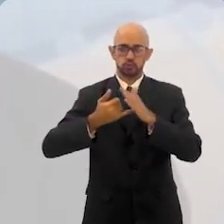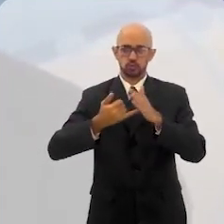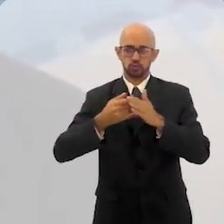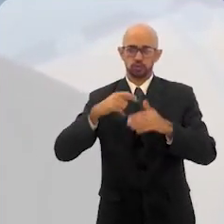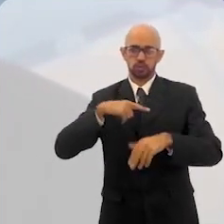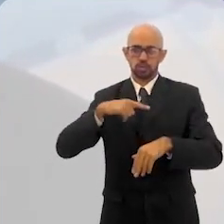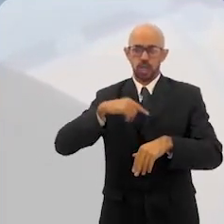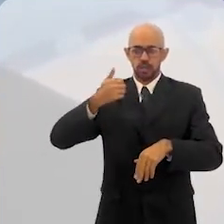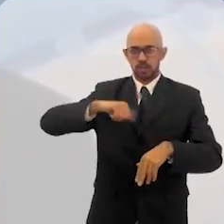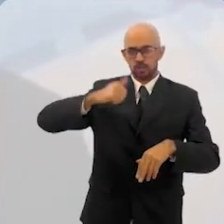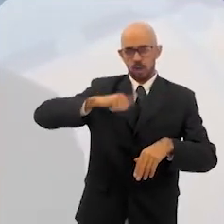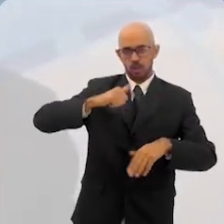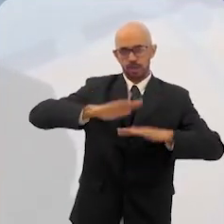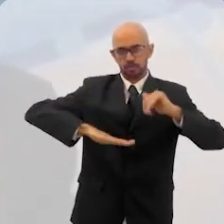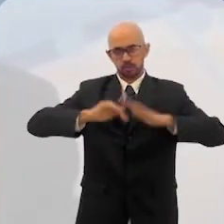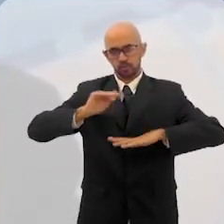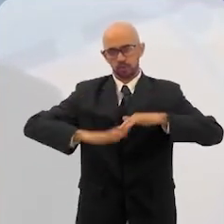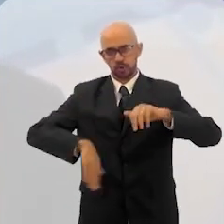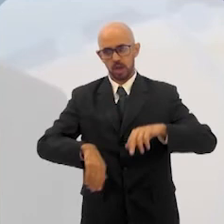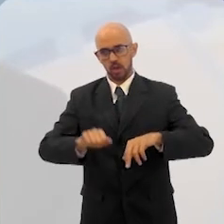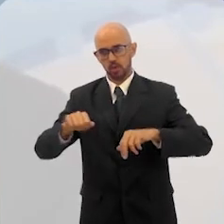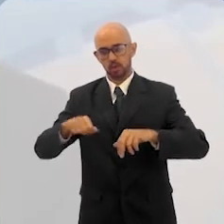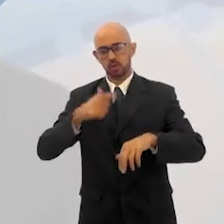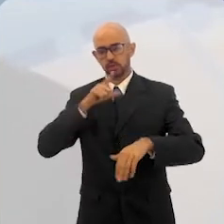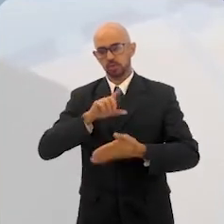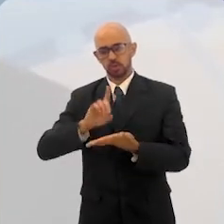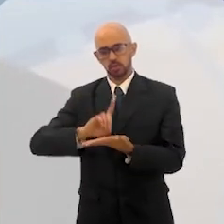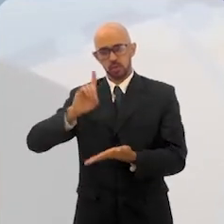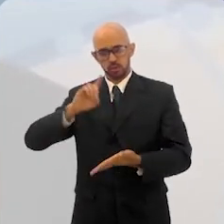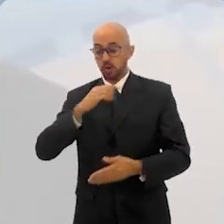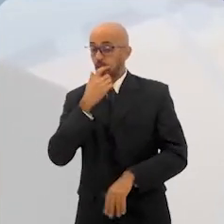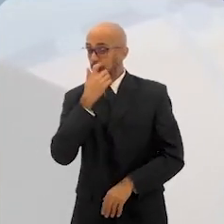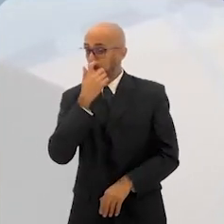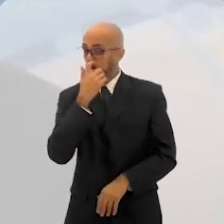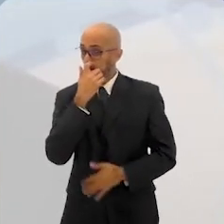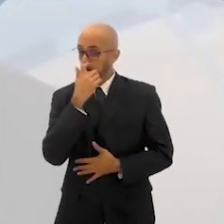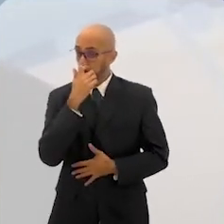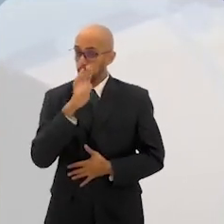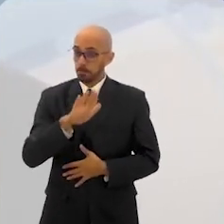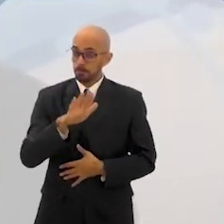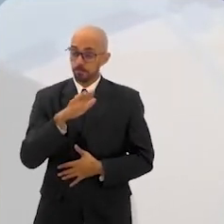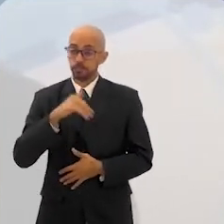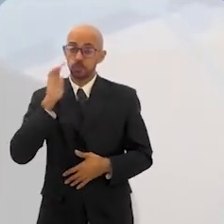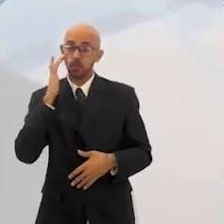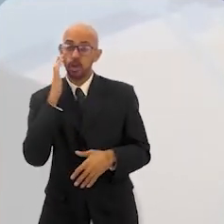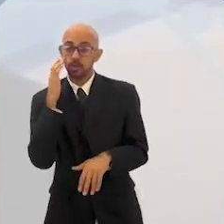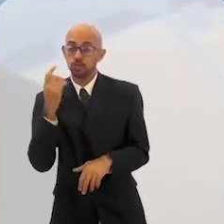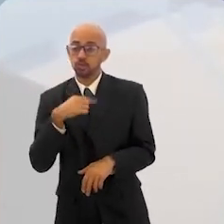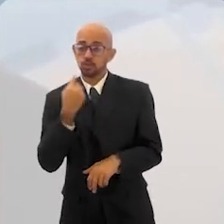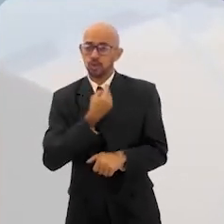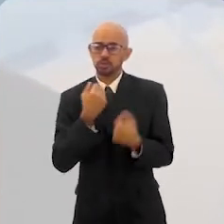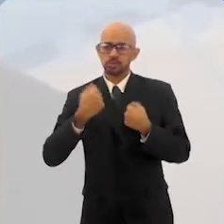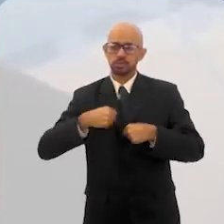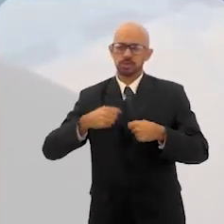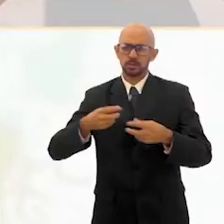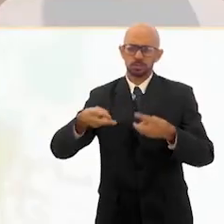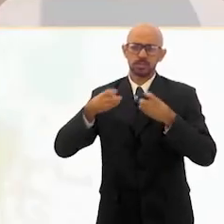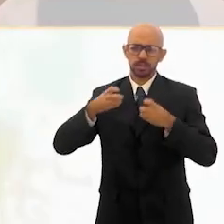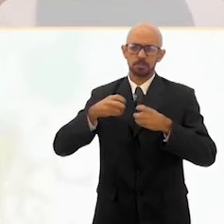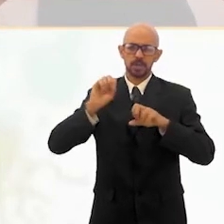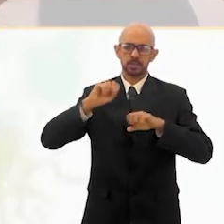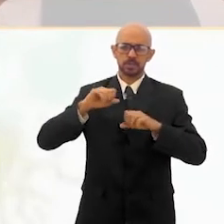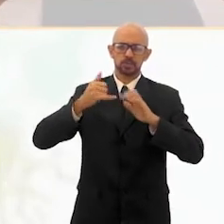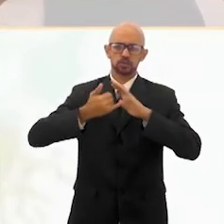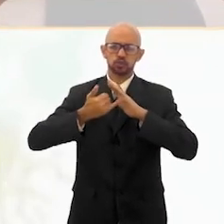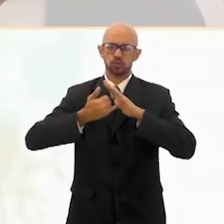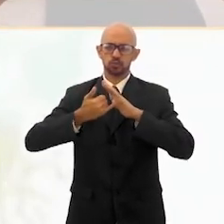uma qualificação profissional e sair daqui com um doutorado. Mas eu acho que a gente precisa olhar mais essas instituições de ensino e tentar pensar